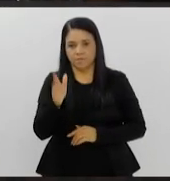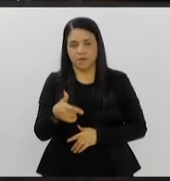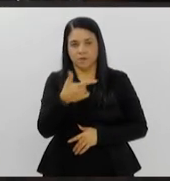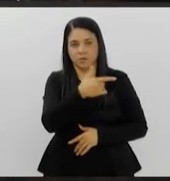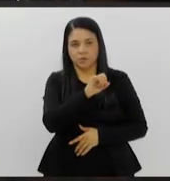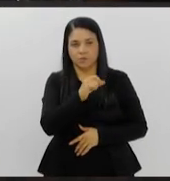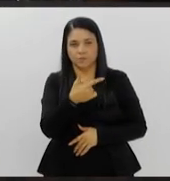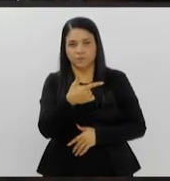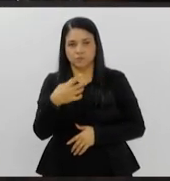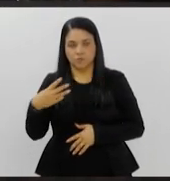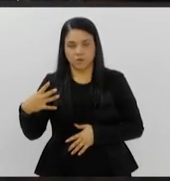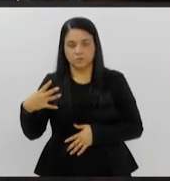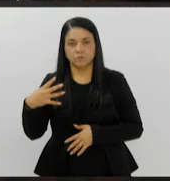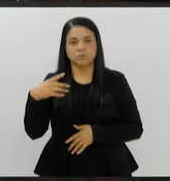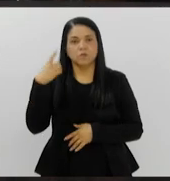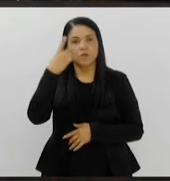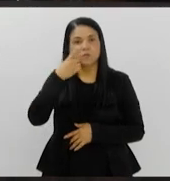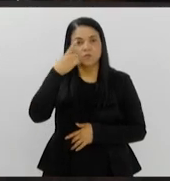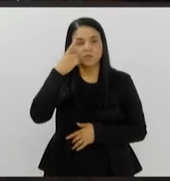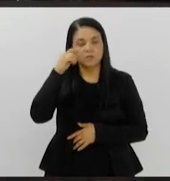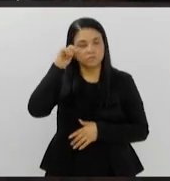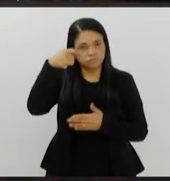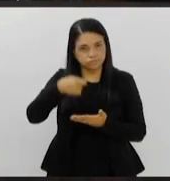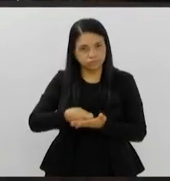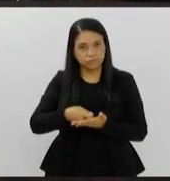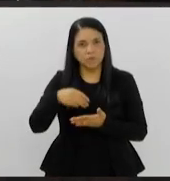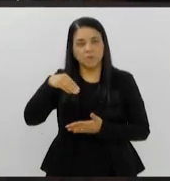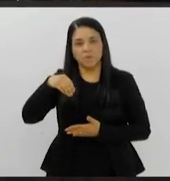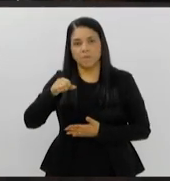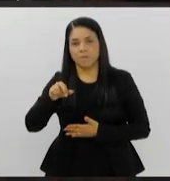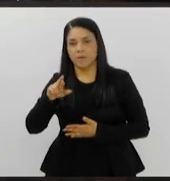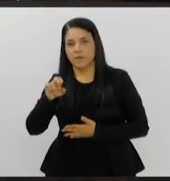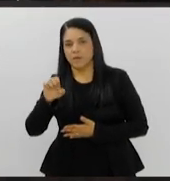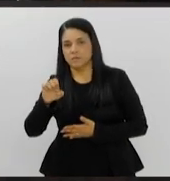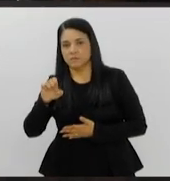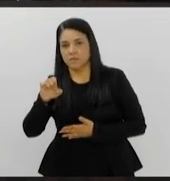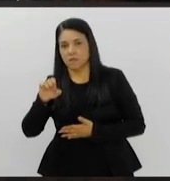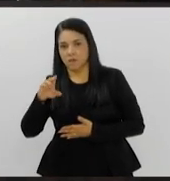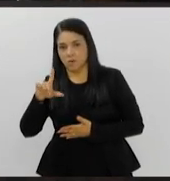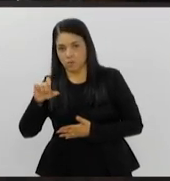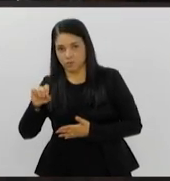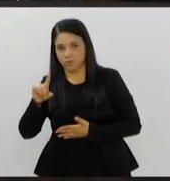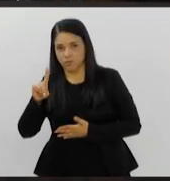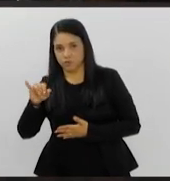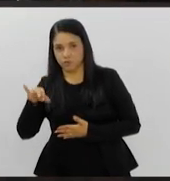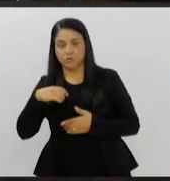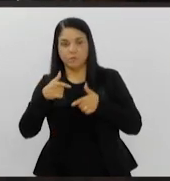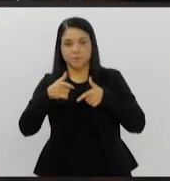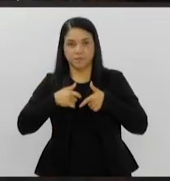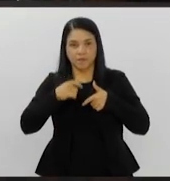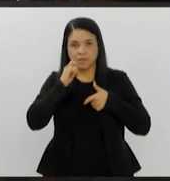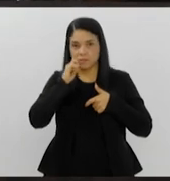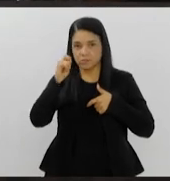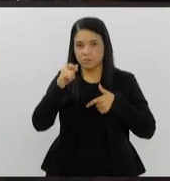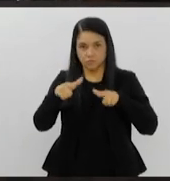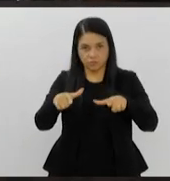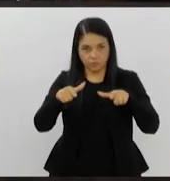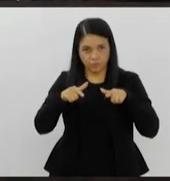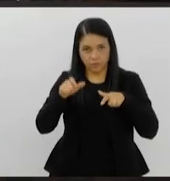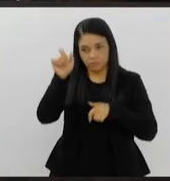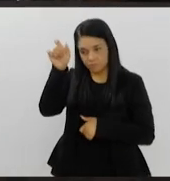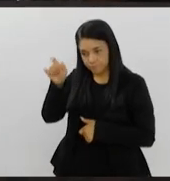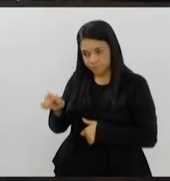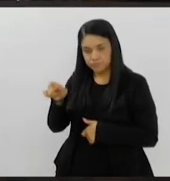666, de 2024, de autoria do deputado Marcelo Dino, que concede a medalha Tiradentes, seu respectivo diploma,